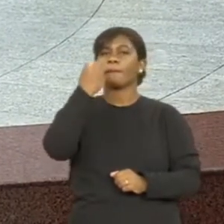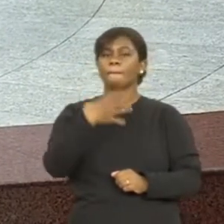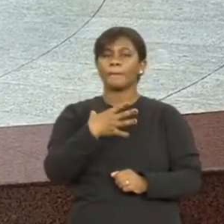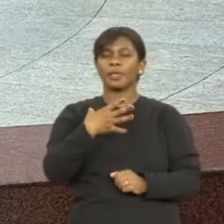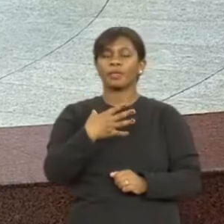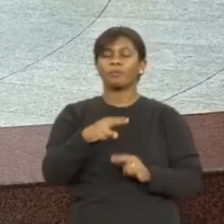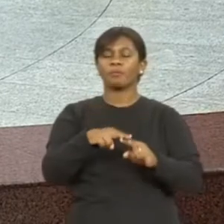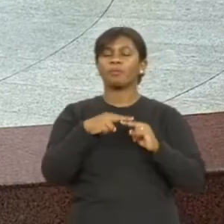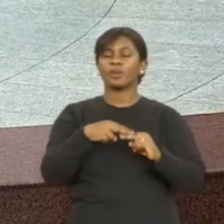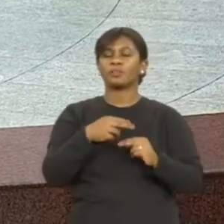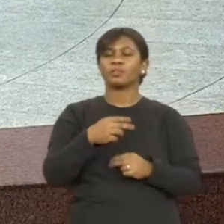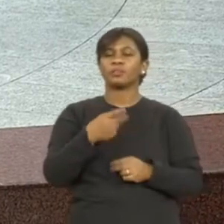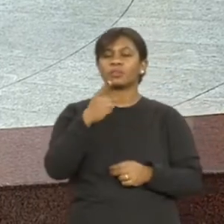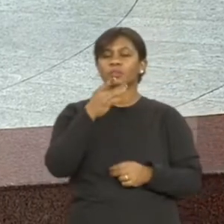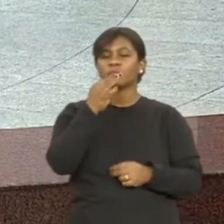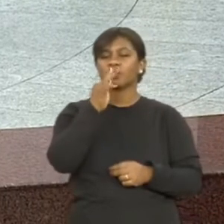do seu temor,